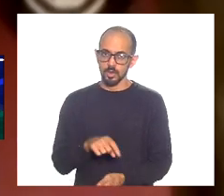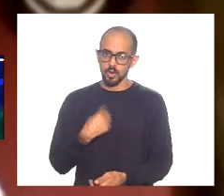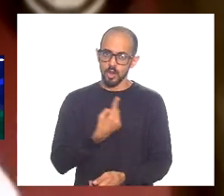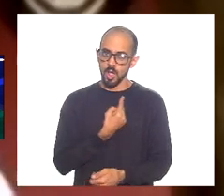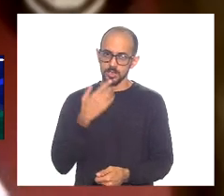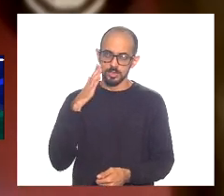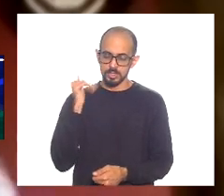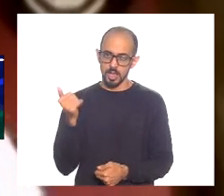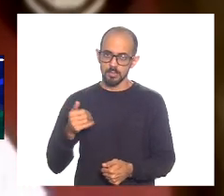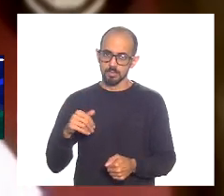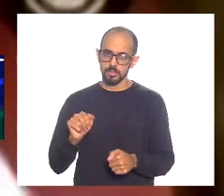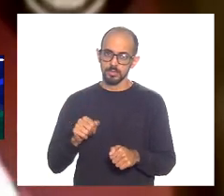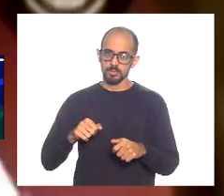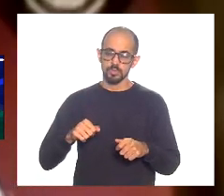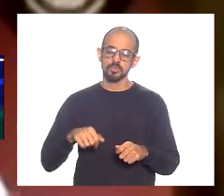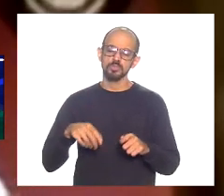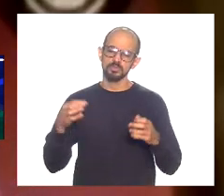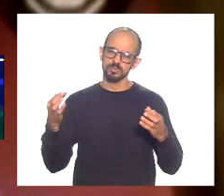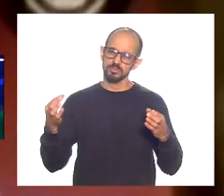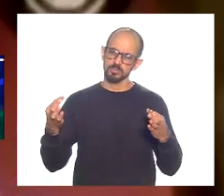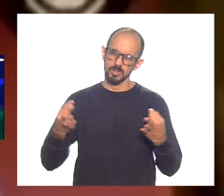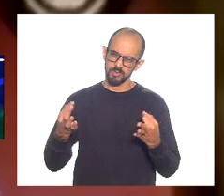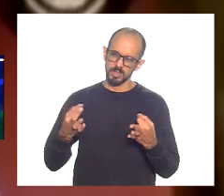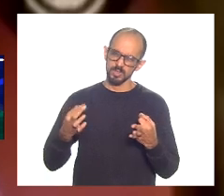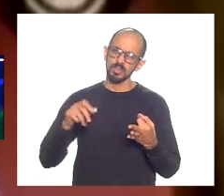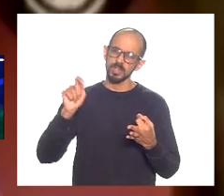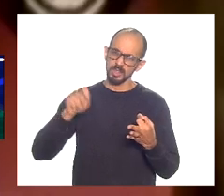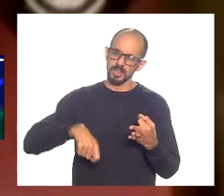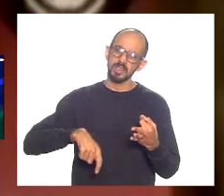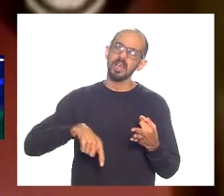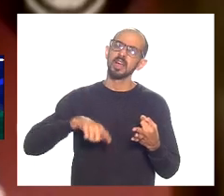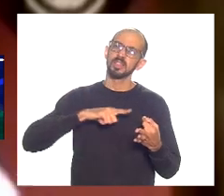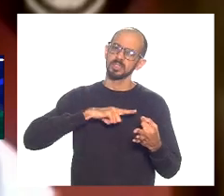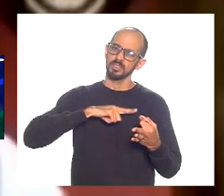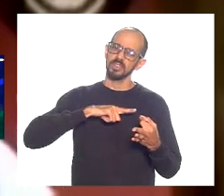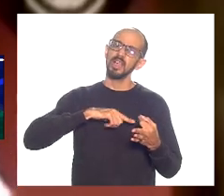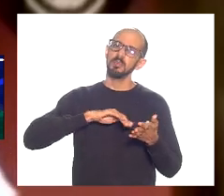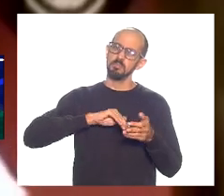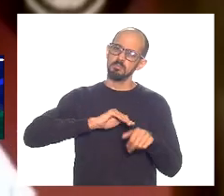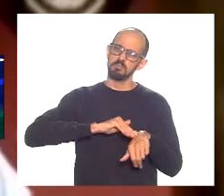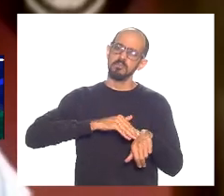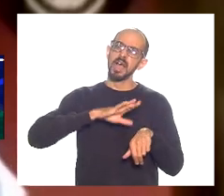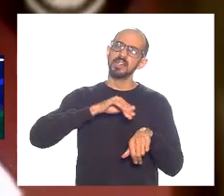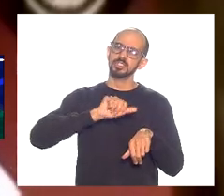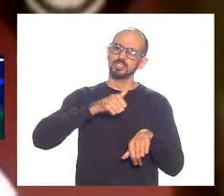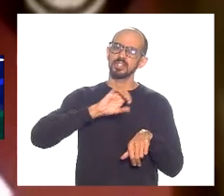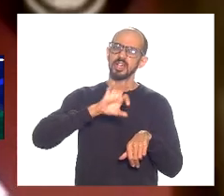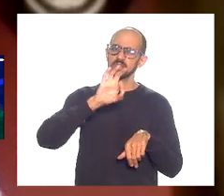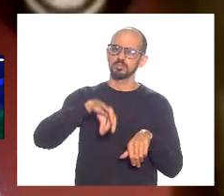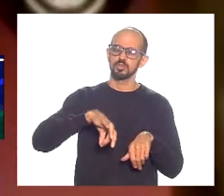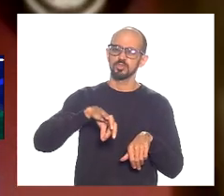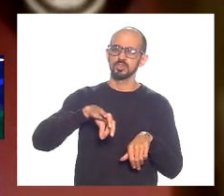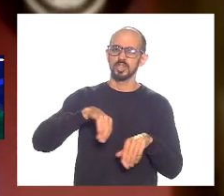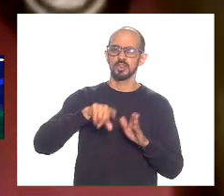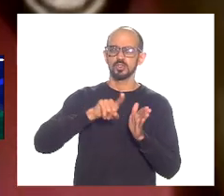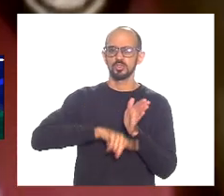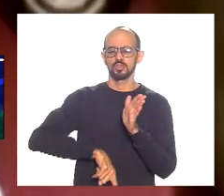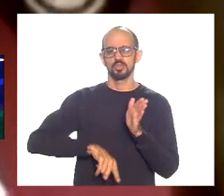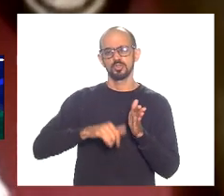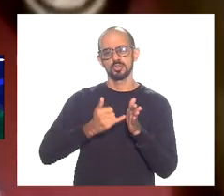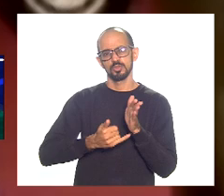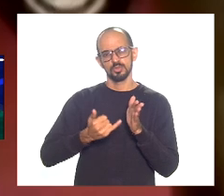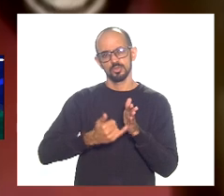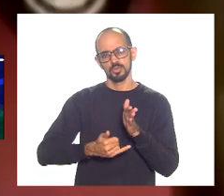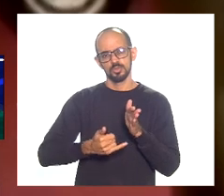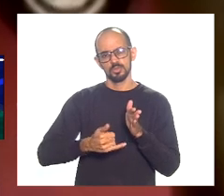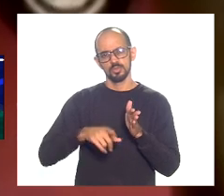tem muito mais do que 10% de incentivos fiscais totalmente